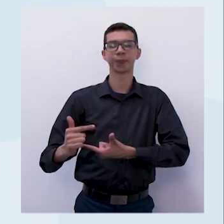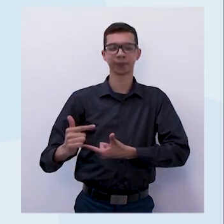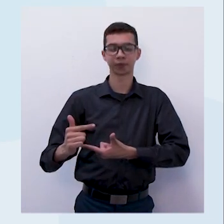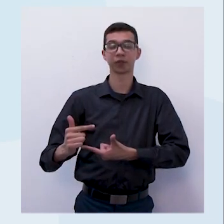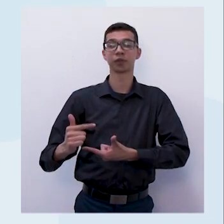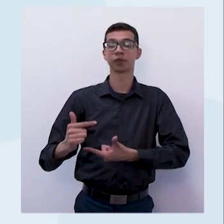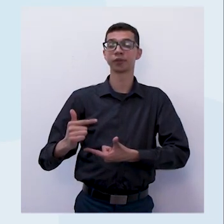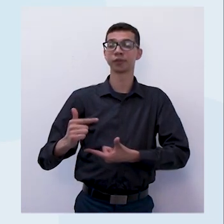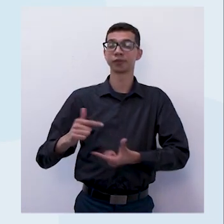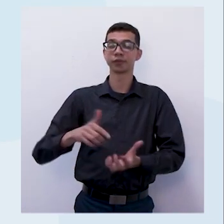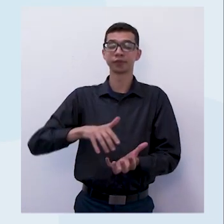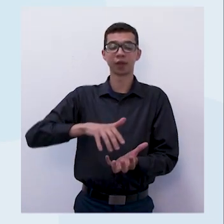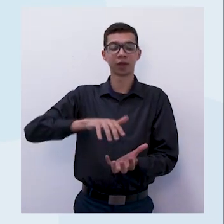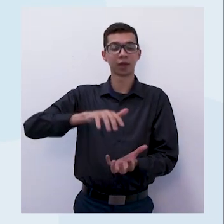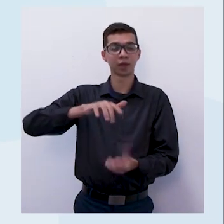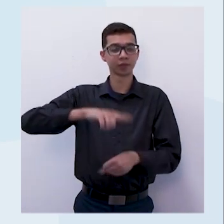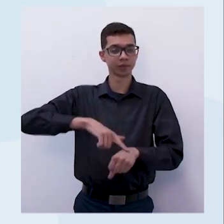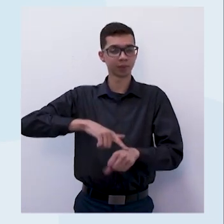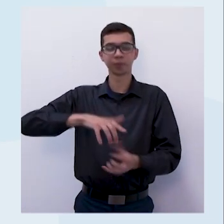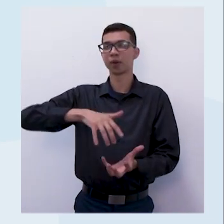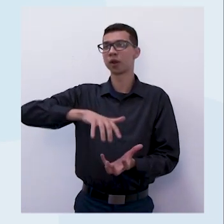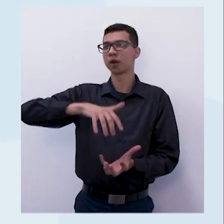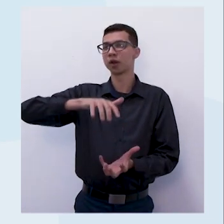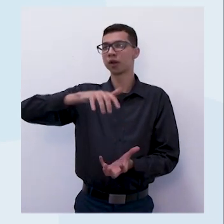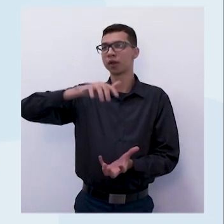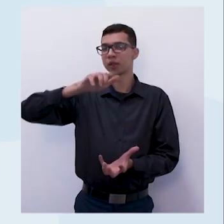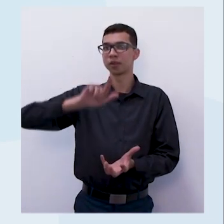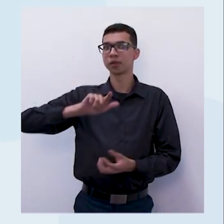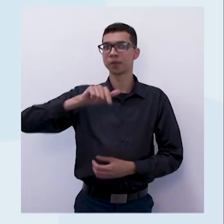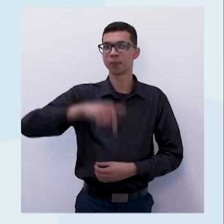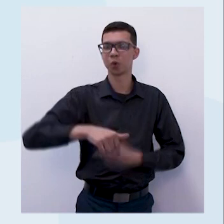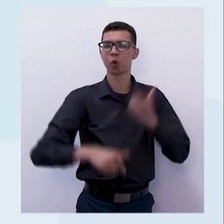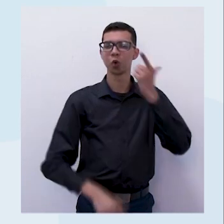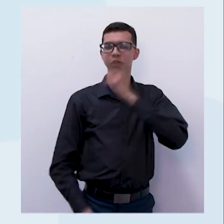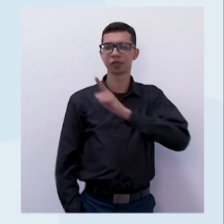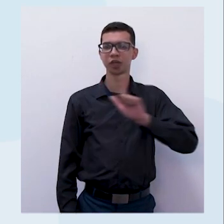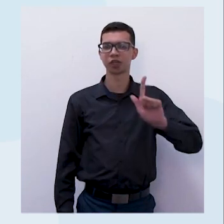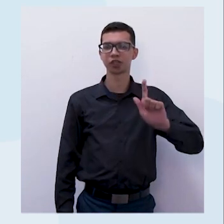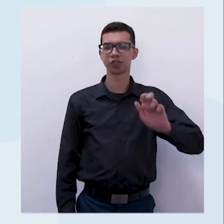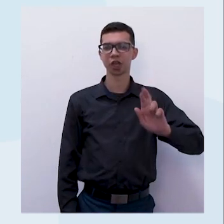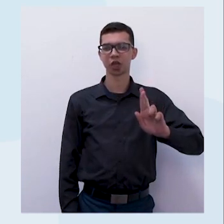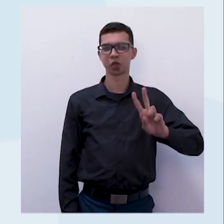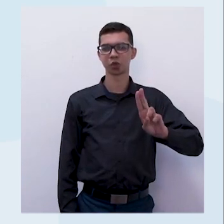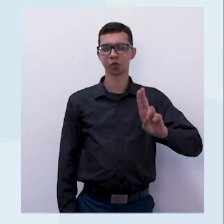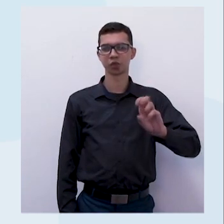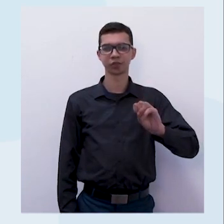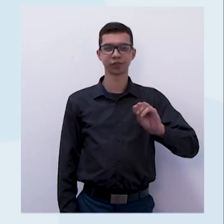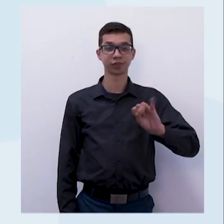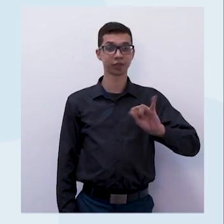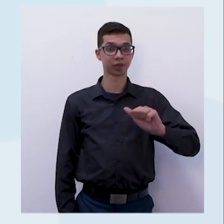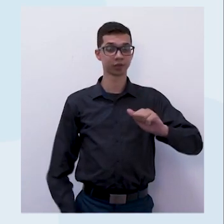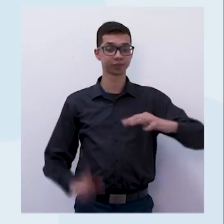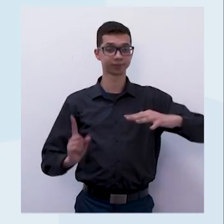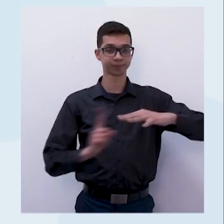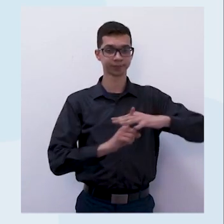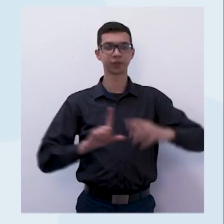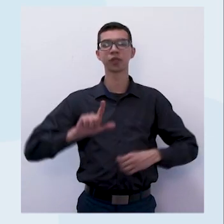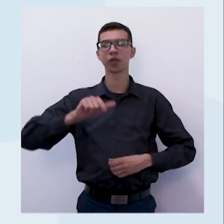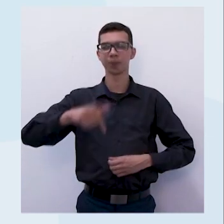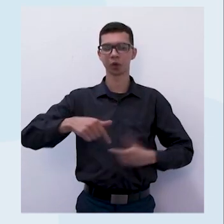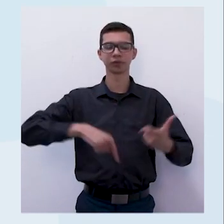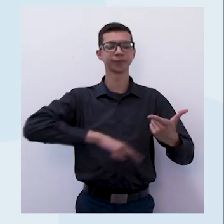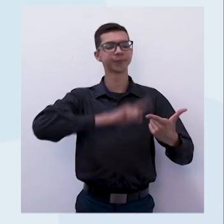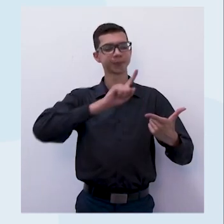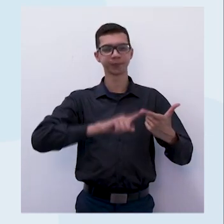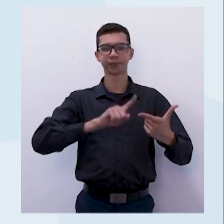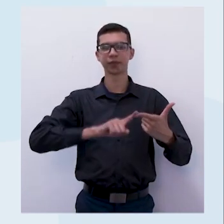da política espartana aí. Depois nós vamos ter o eforato, tá? Os éforos eram 5 membros, que eles